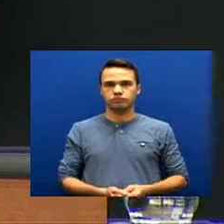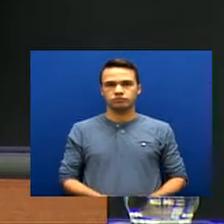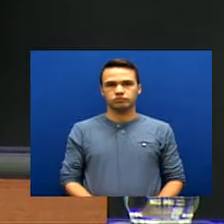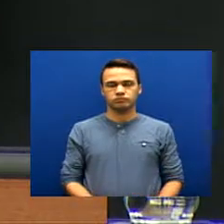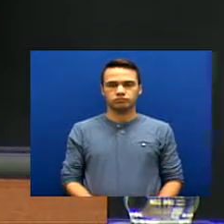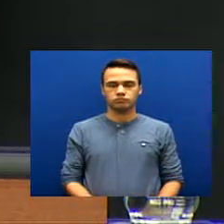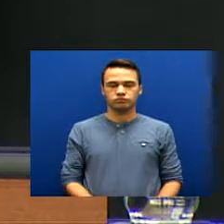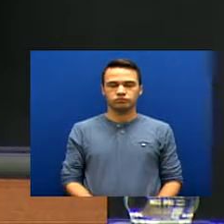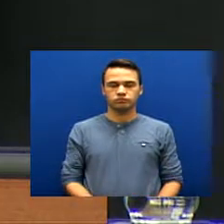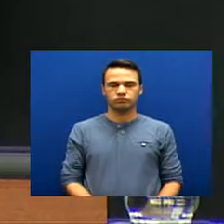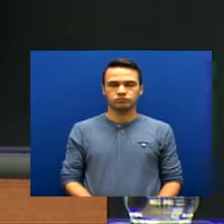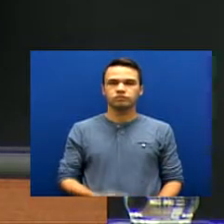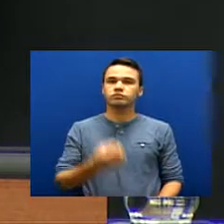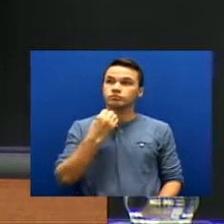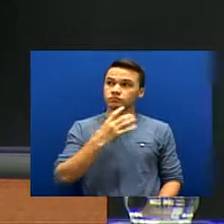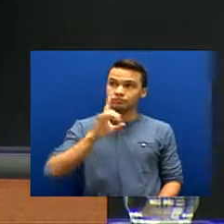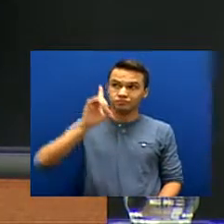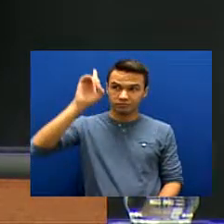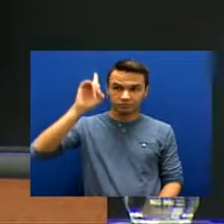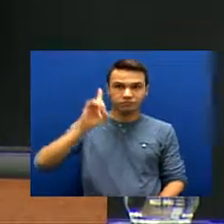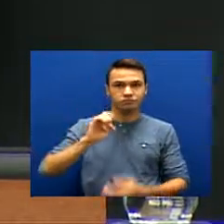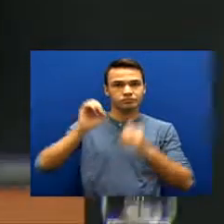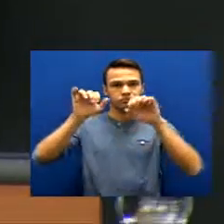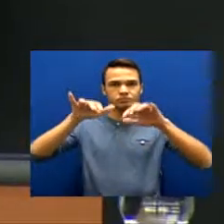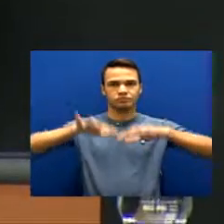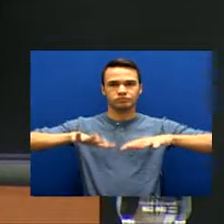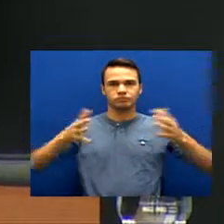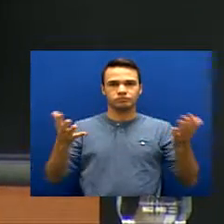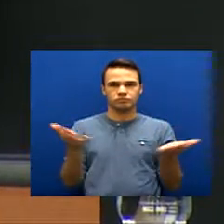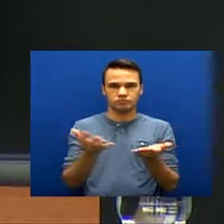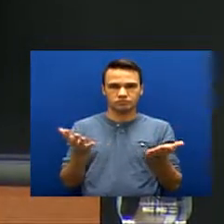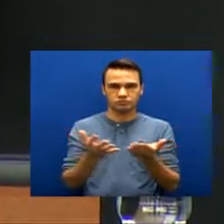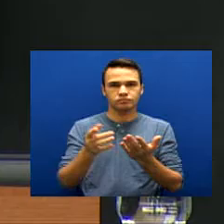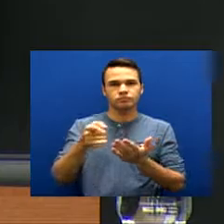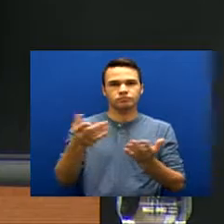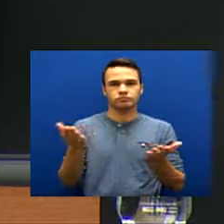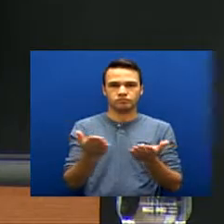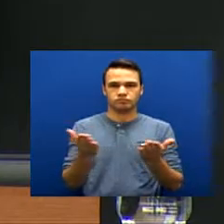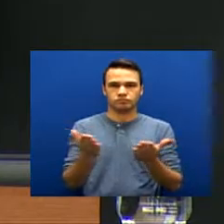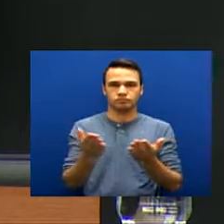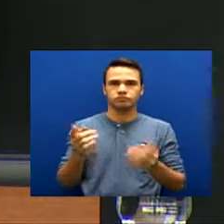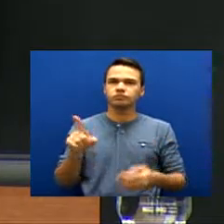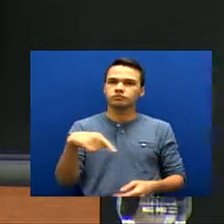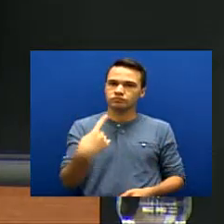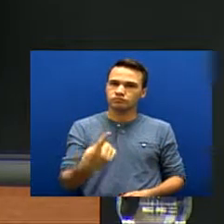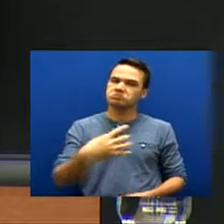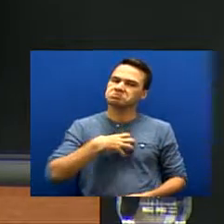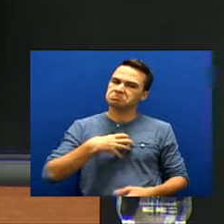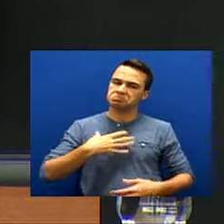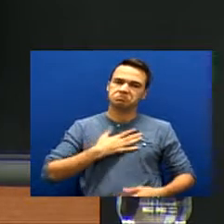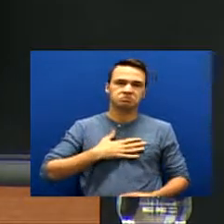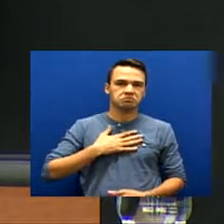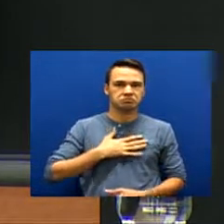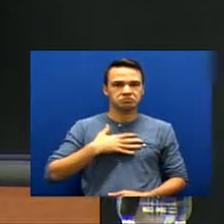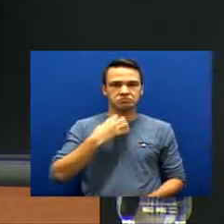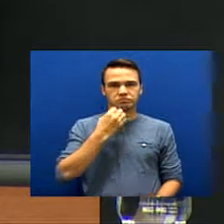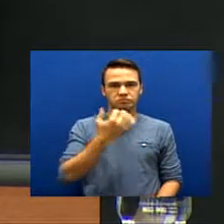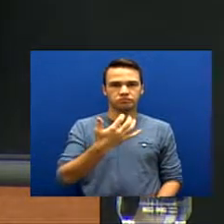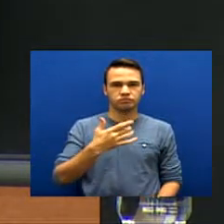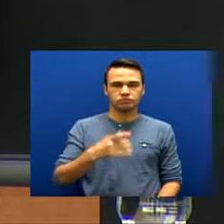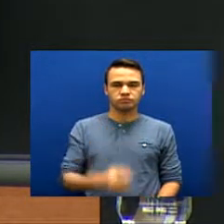noite. O excelentíssimo senhor vereador José Francisco Martinez, presidente dessa Casa de Leis, parabenizando o vereador Pastor Luiz Santos